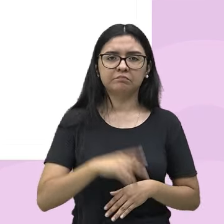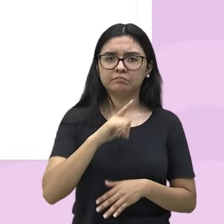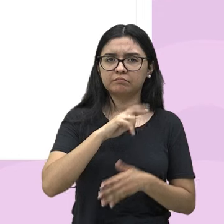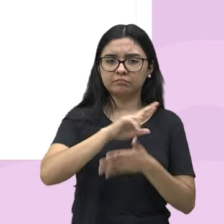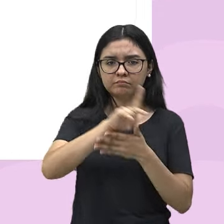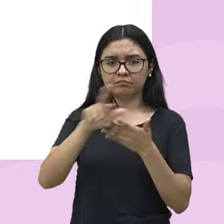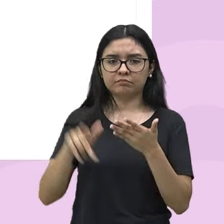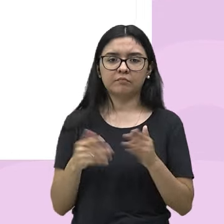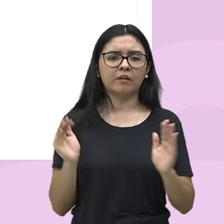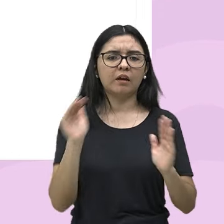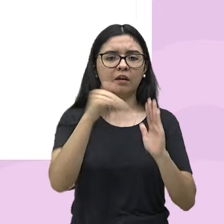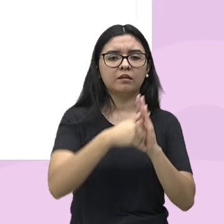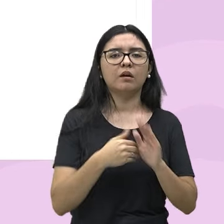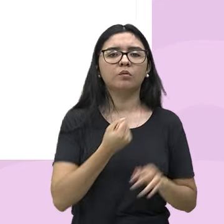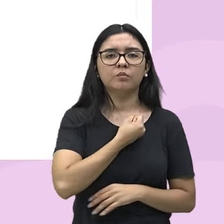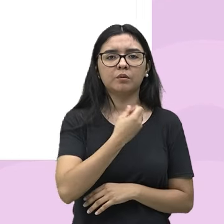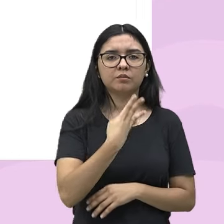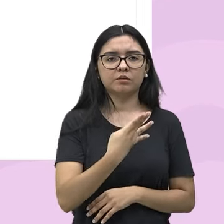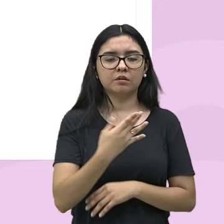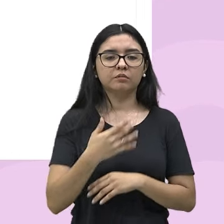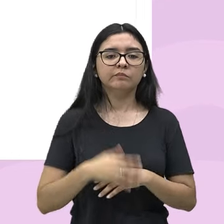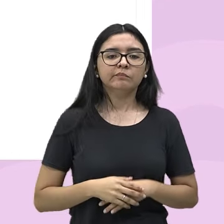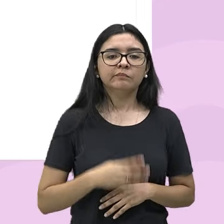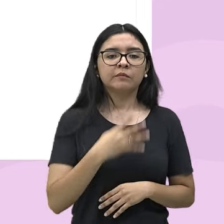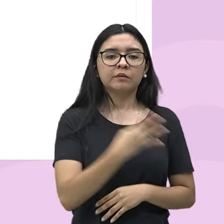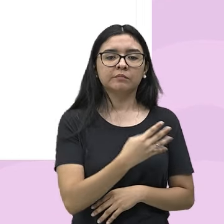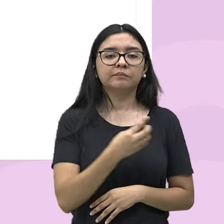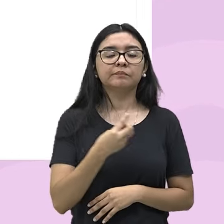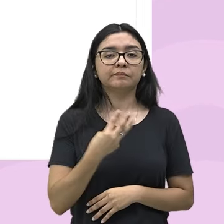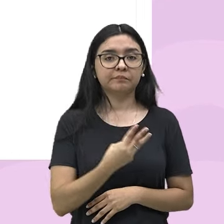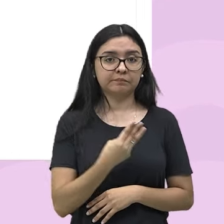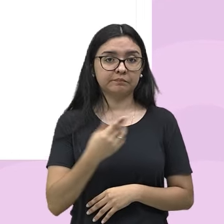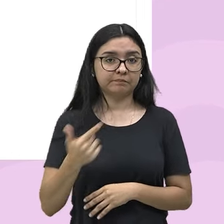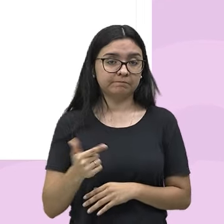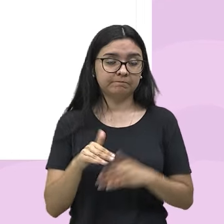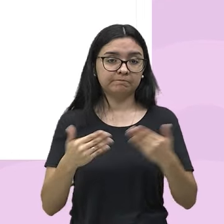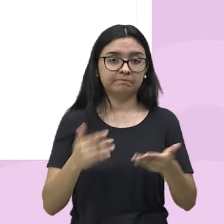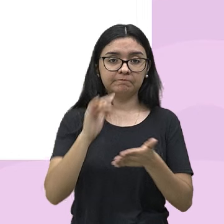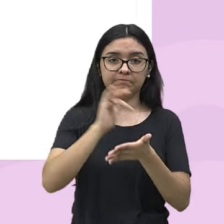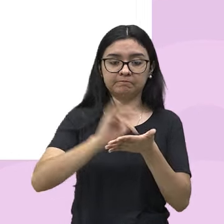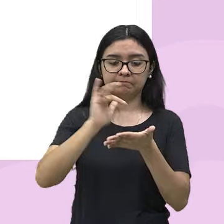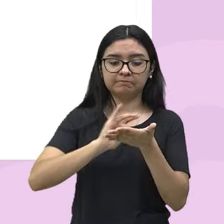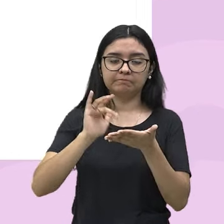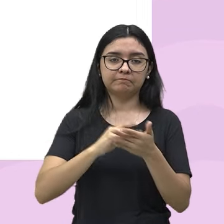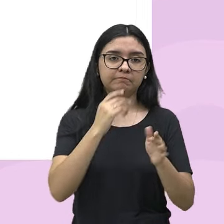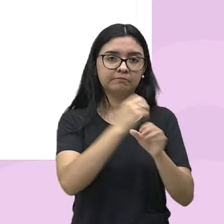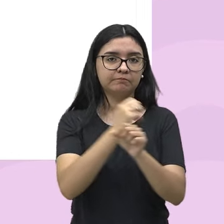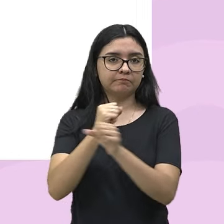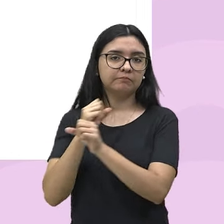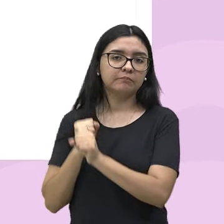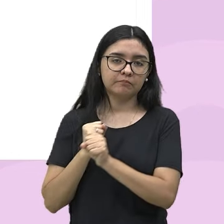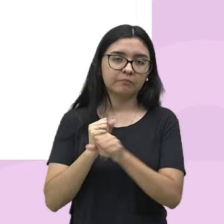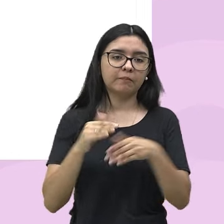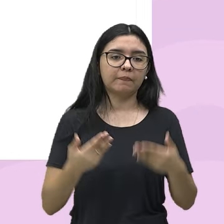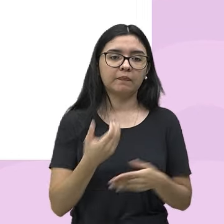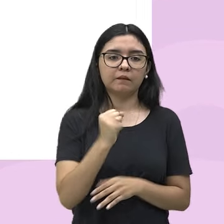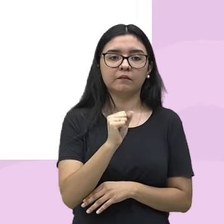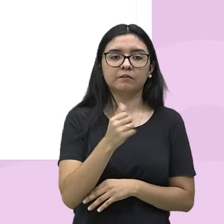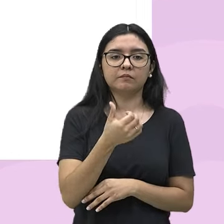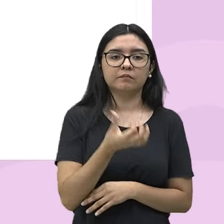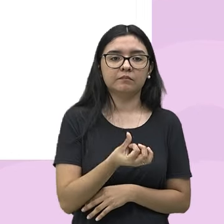número 432. Olha só, segundo a nossa calculadora, a calculadora disse para nós que o número 864